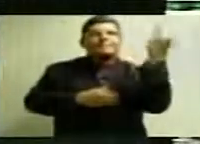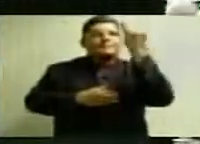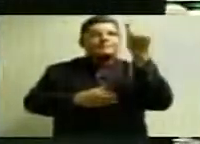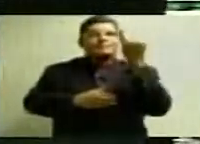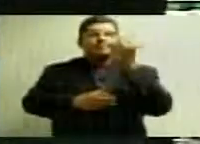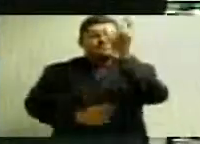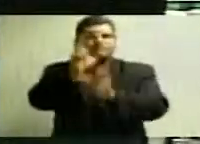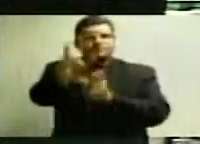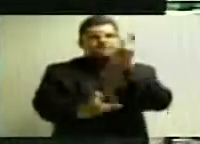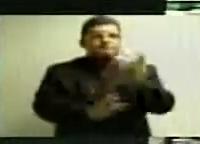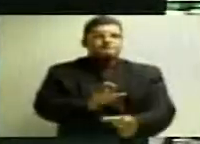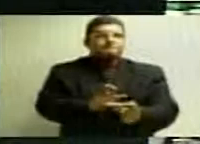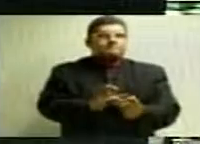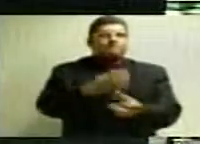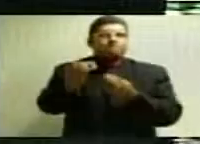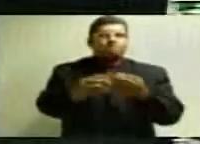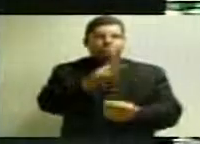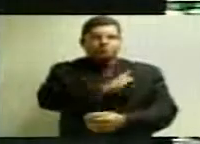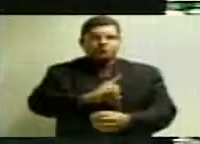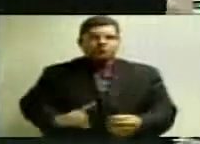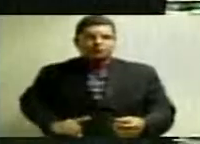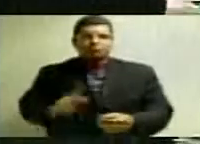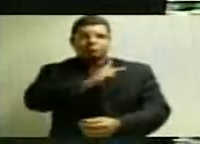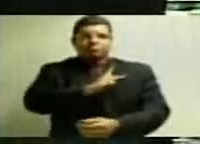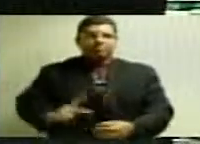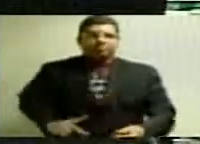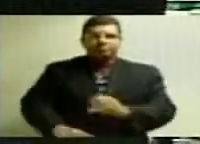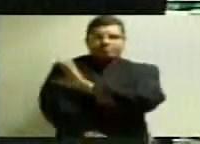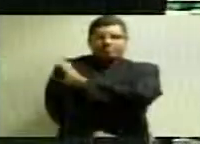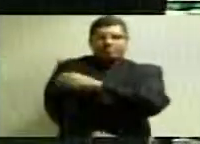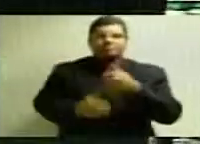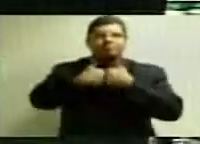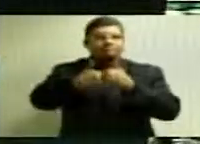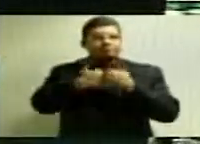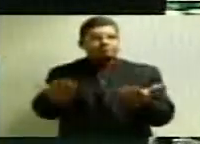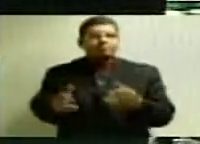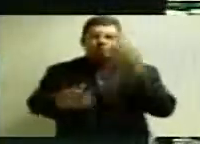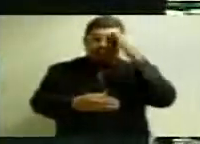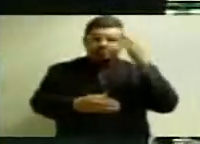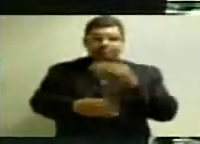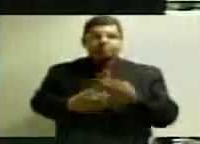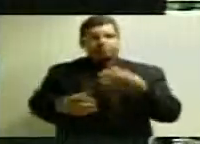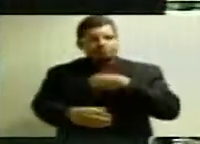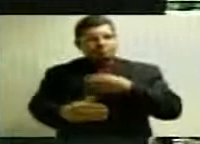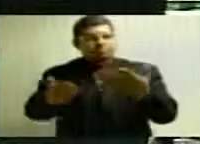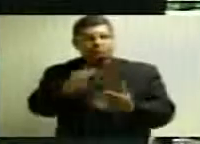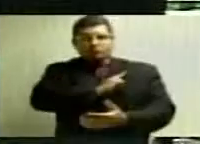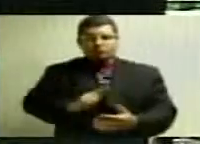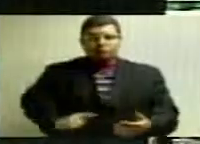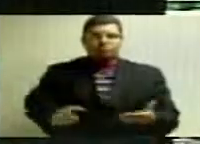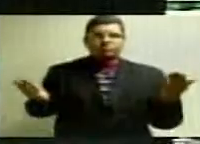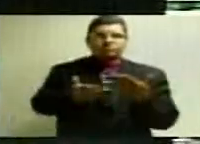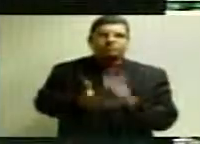seu posicionamento como parlamentar e como presidente da Comissão de Transportes, e entendemos que é o momento do governador Omar